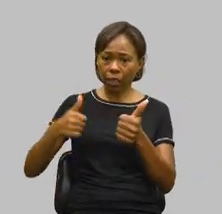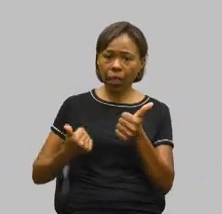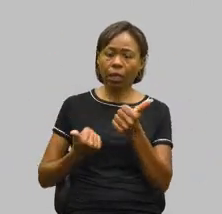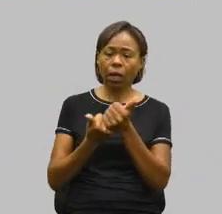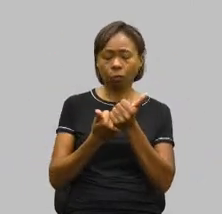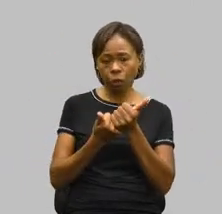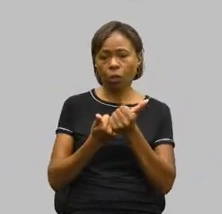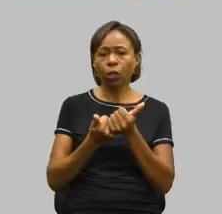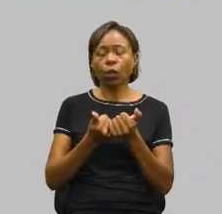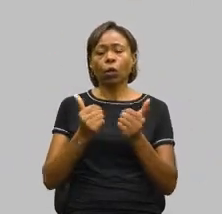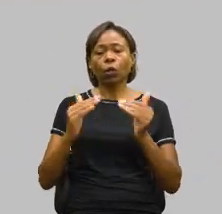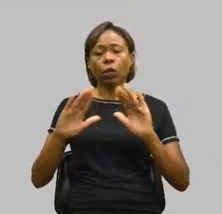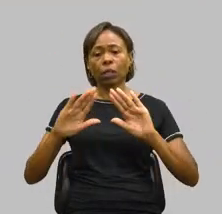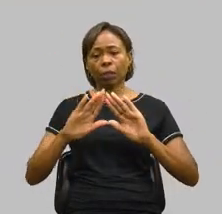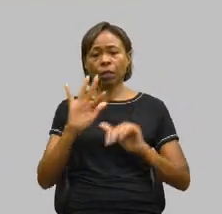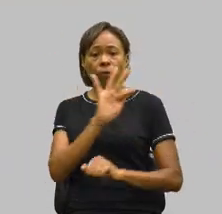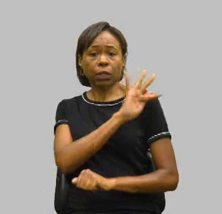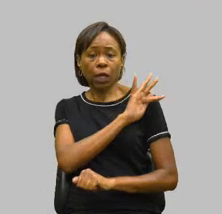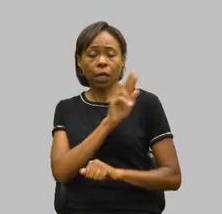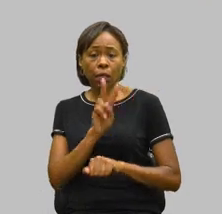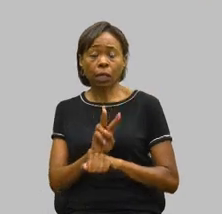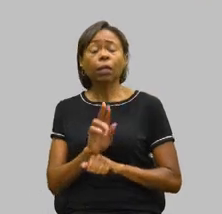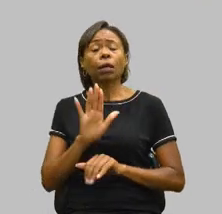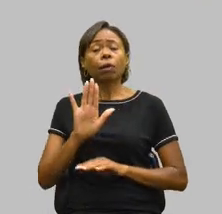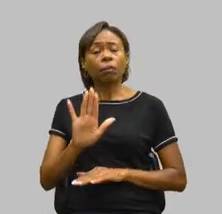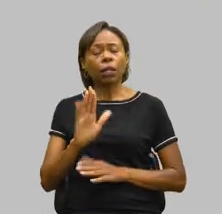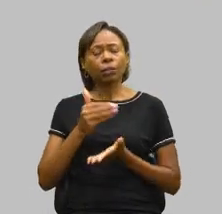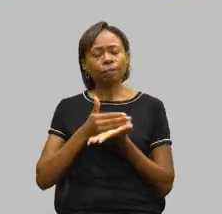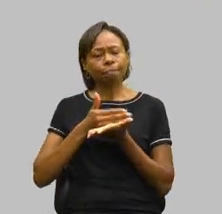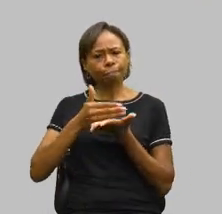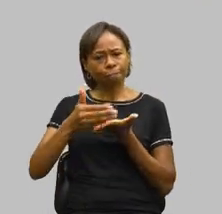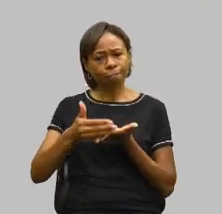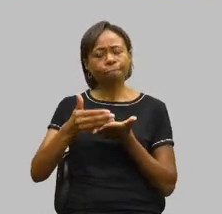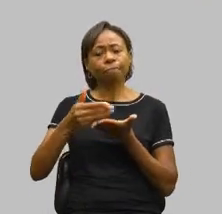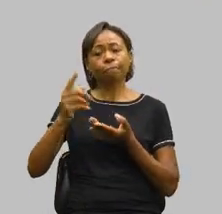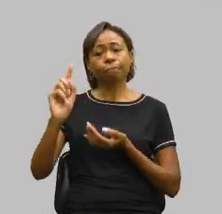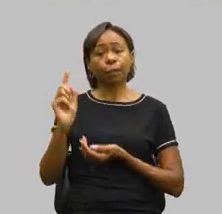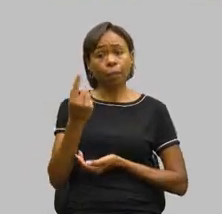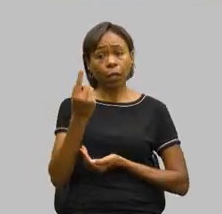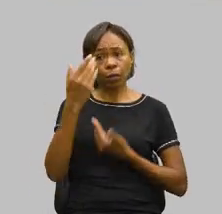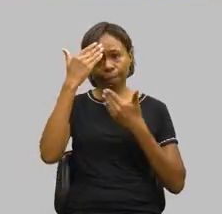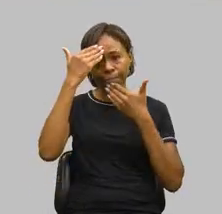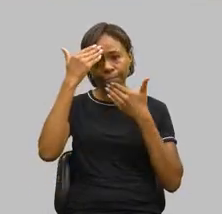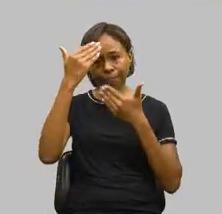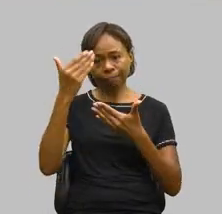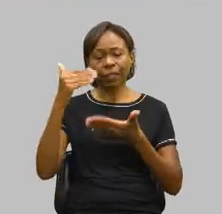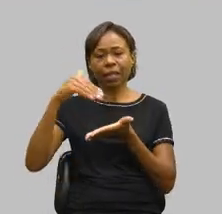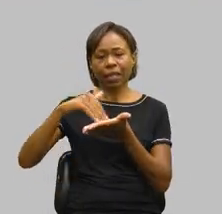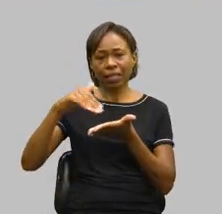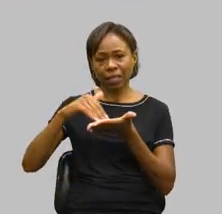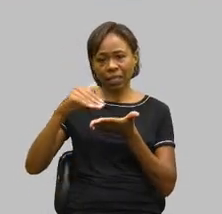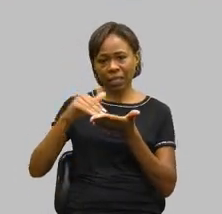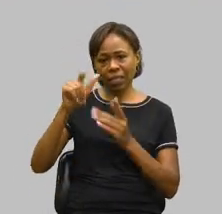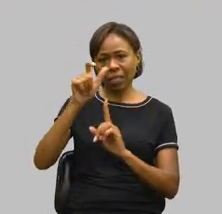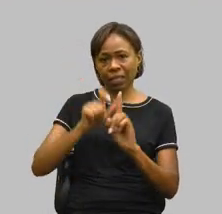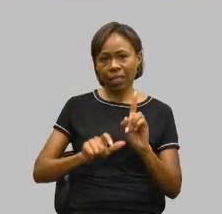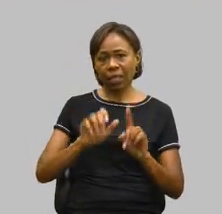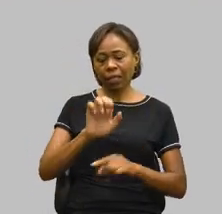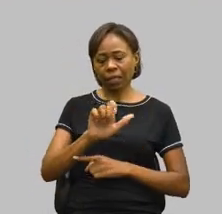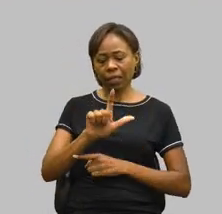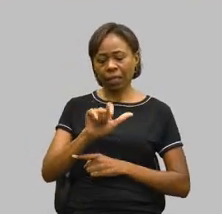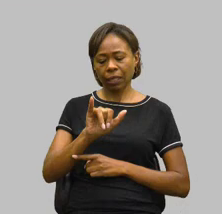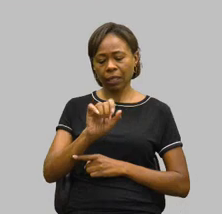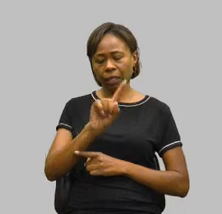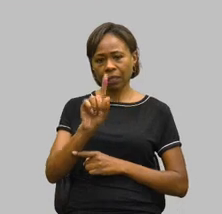fiscaliza e eu queria iniciar aqui ali eh agradecendo a secretária Elizabeth jcar pelos